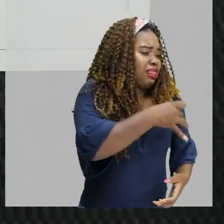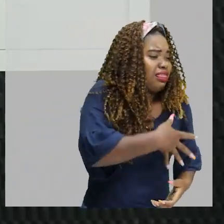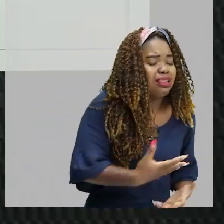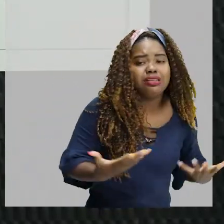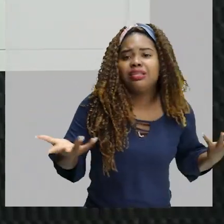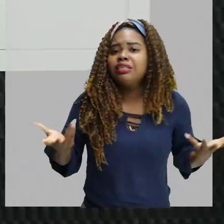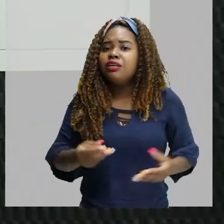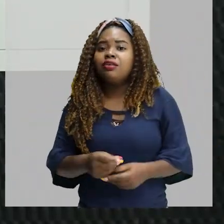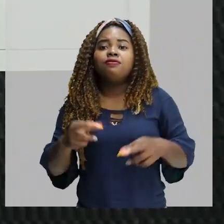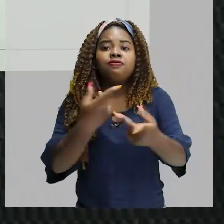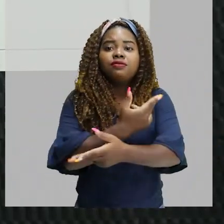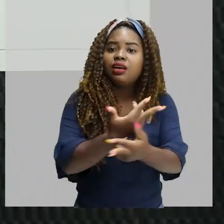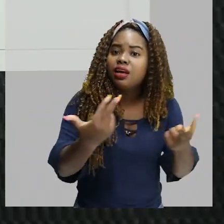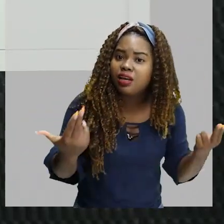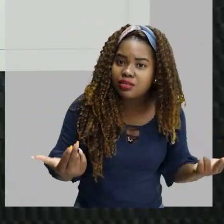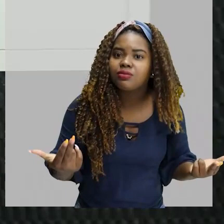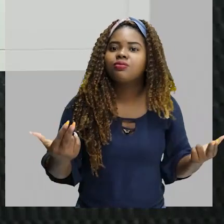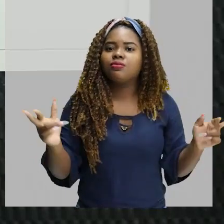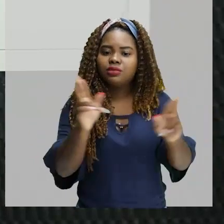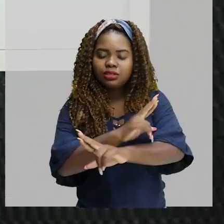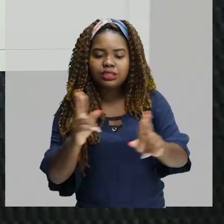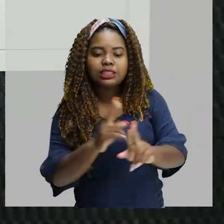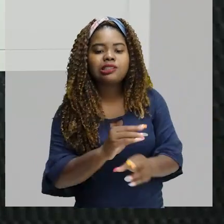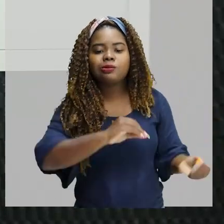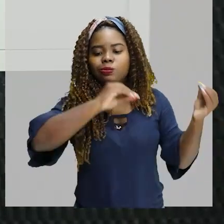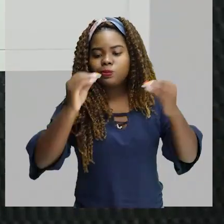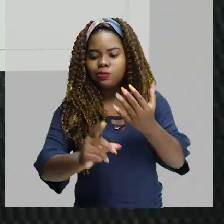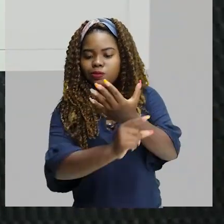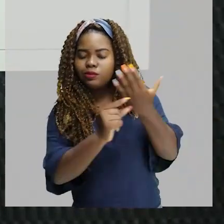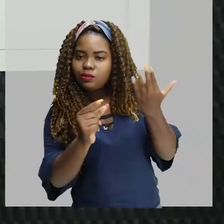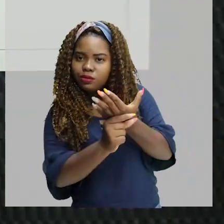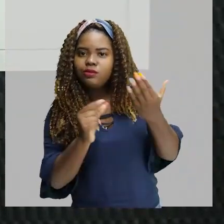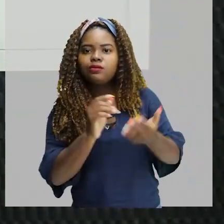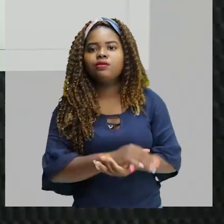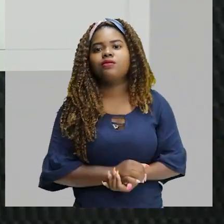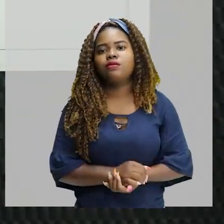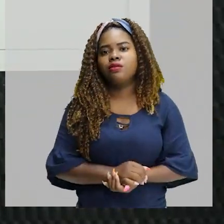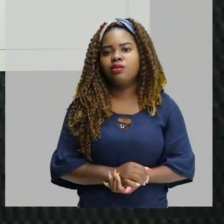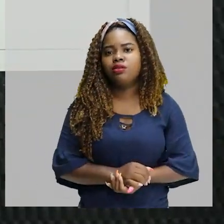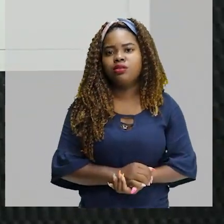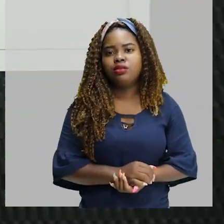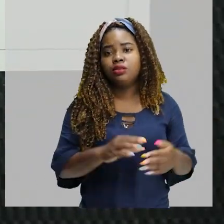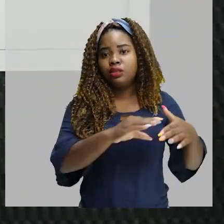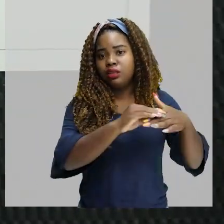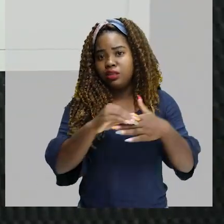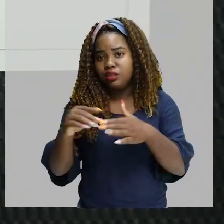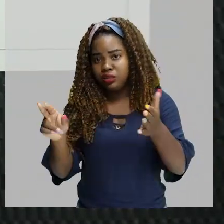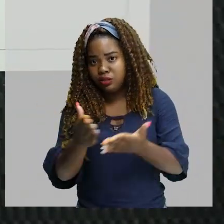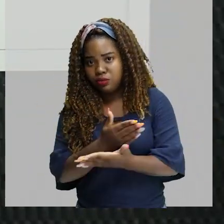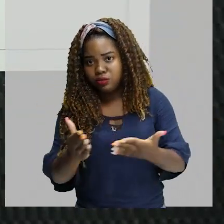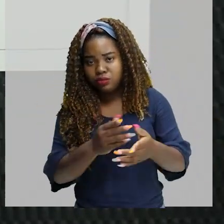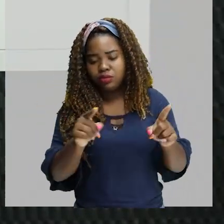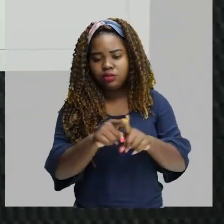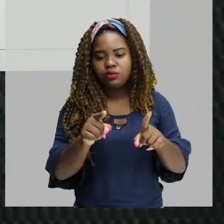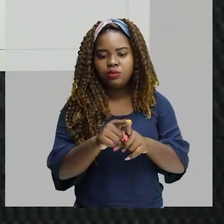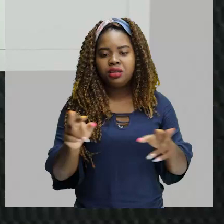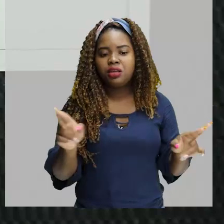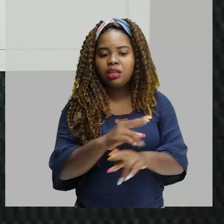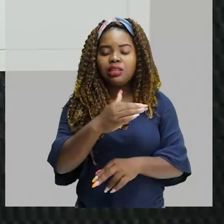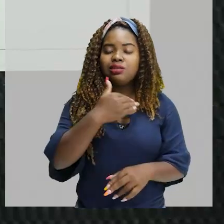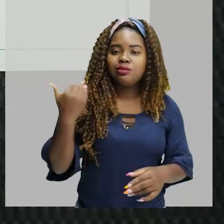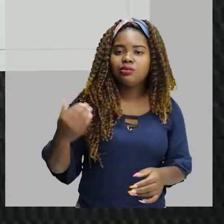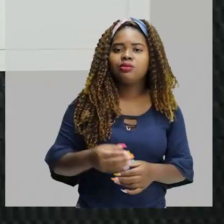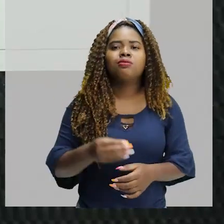condições associadas a isso estão em suas obras, até mesmo o Diário de um Sedutor, né, traz algumas coisas ali sobre isso, para que a gente